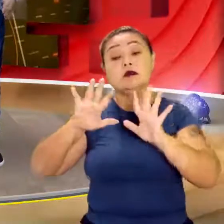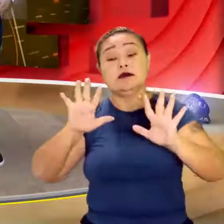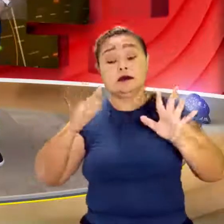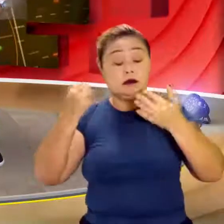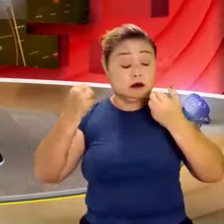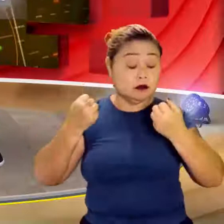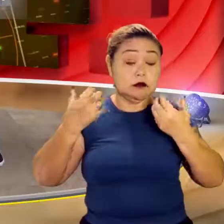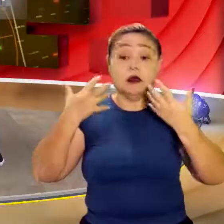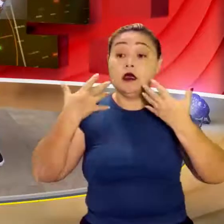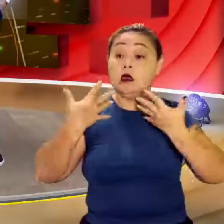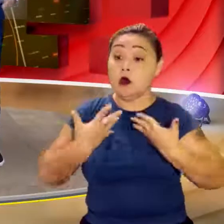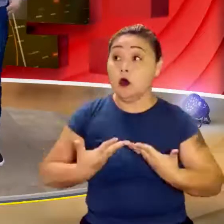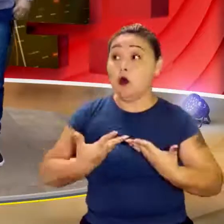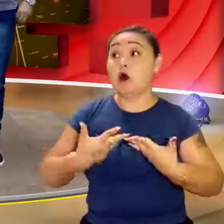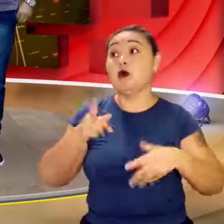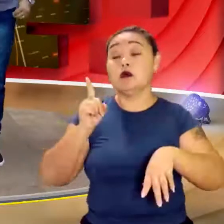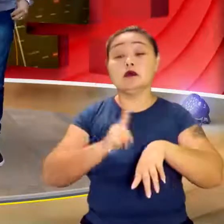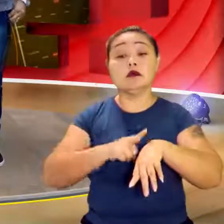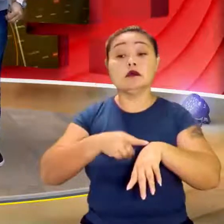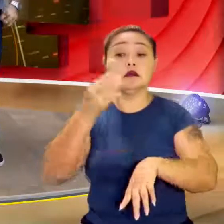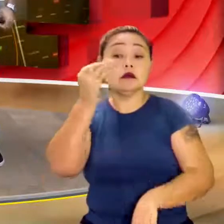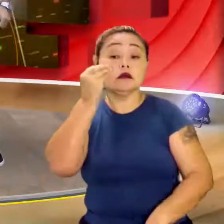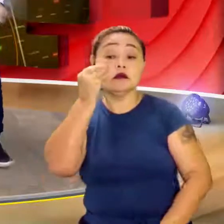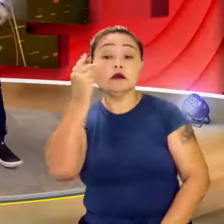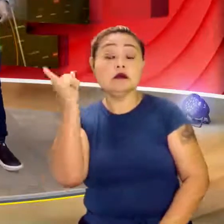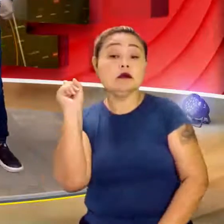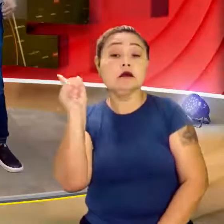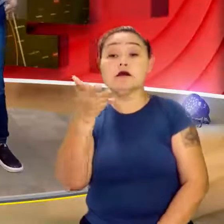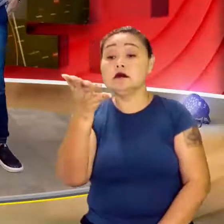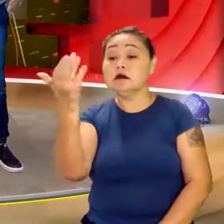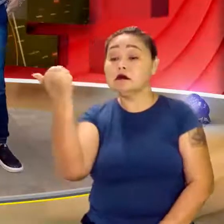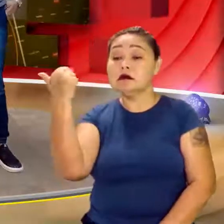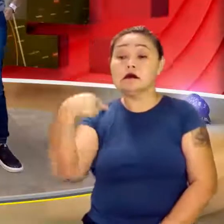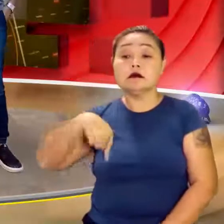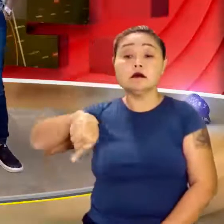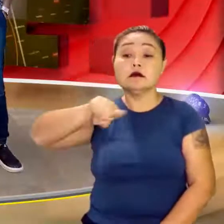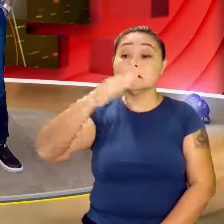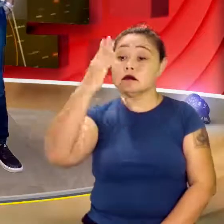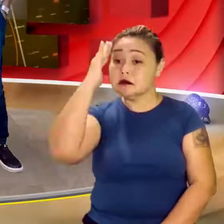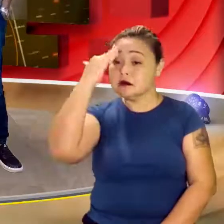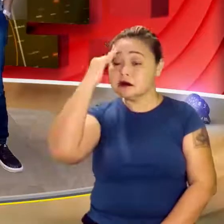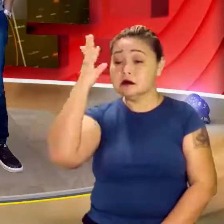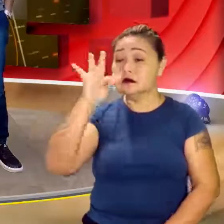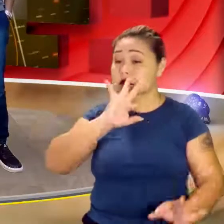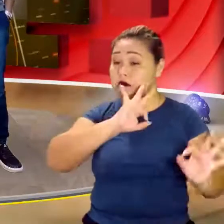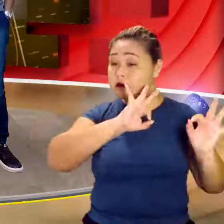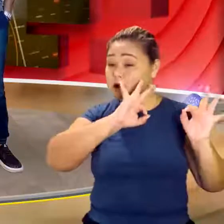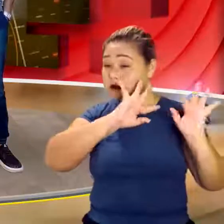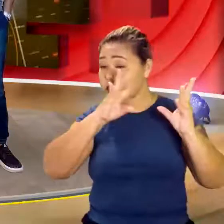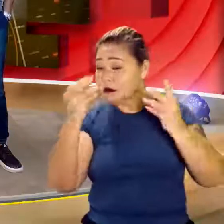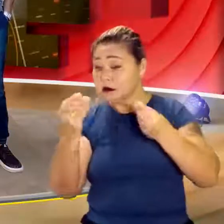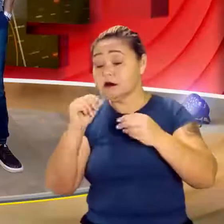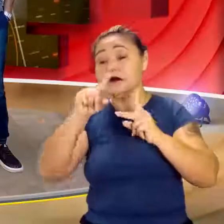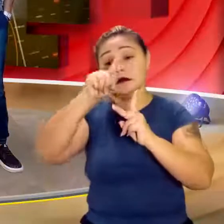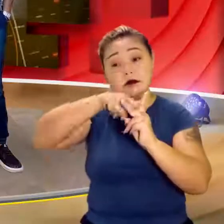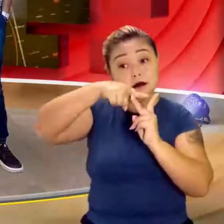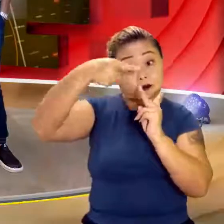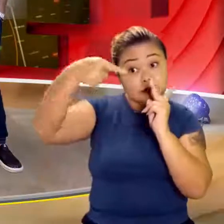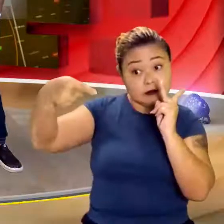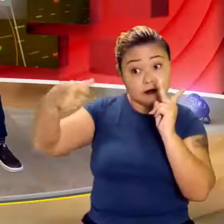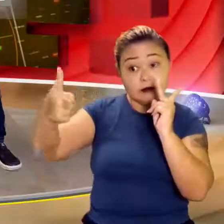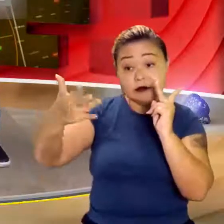meio cansado. Então é hora da gente averiguar os fatos. Vamos ver se você entendeu todo esse processo da radiação. Vamos